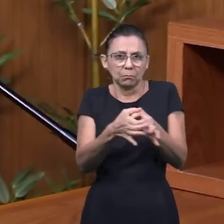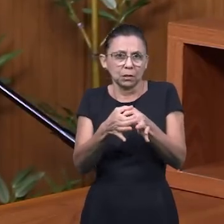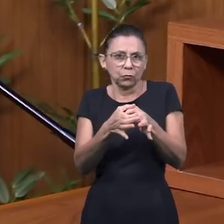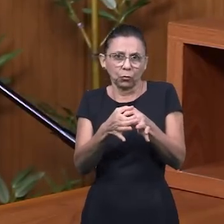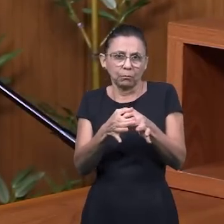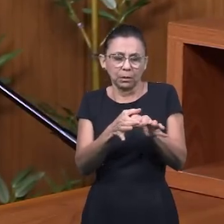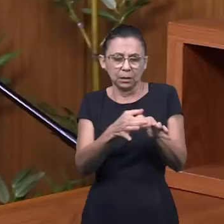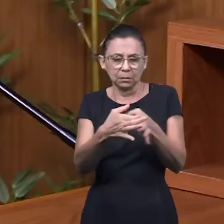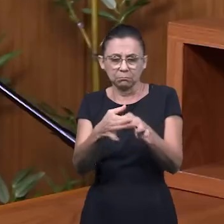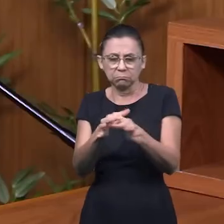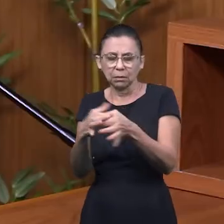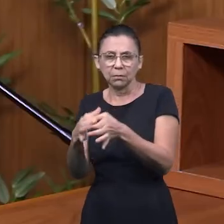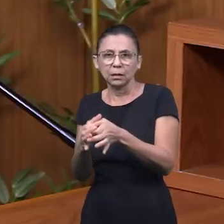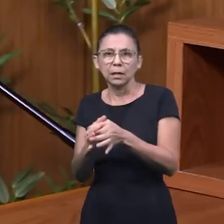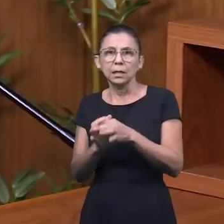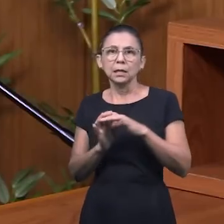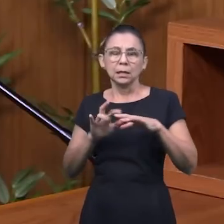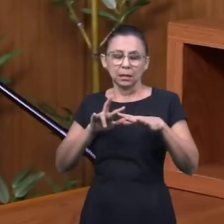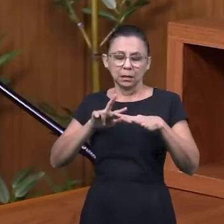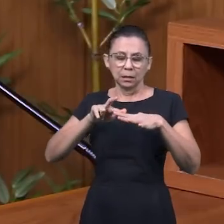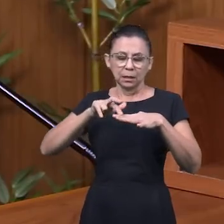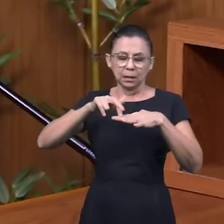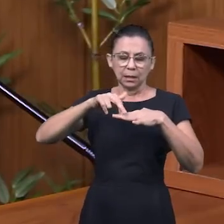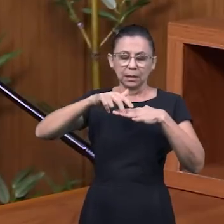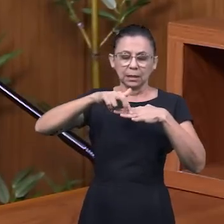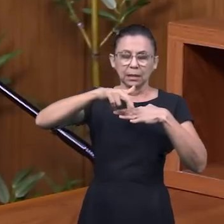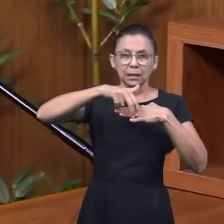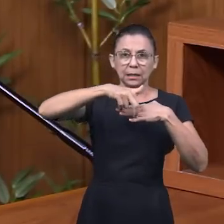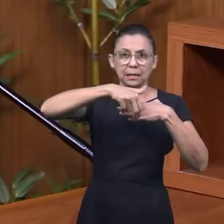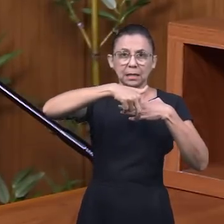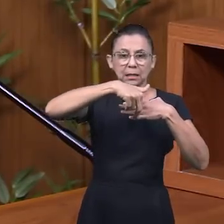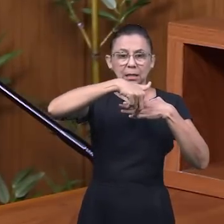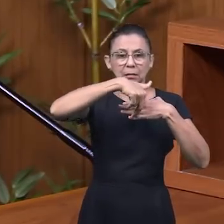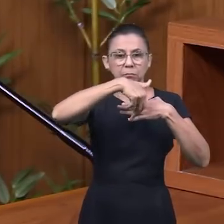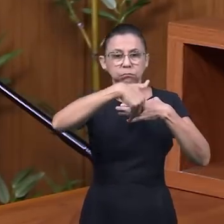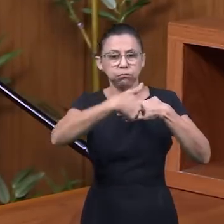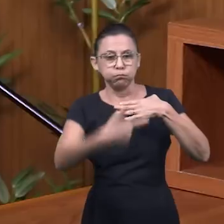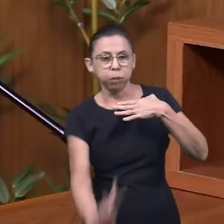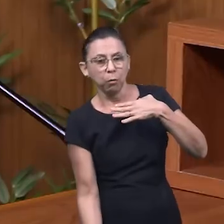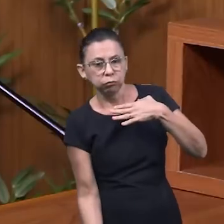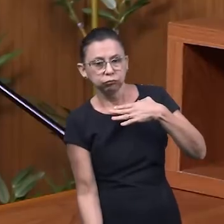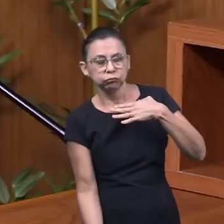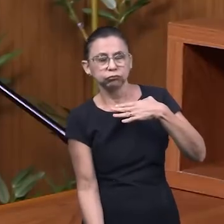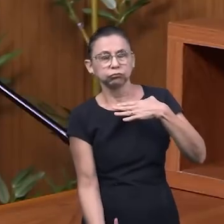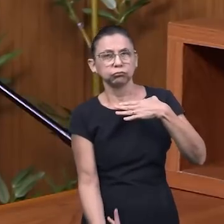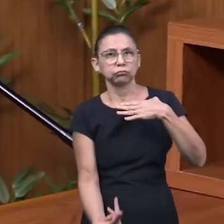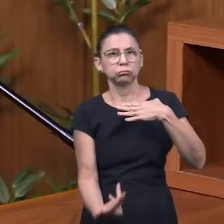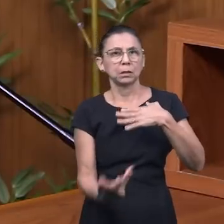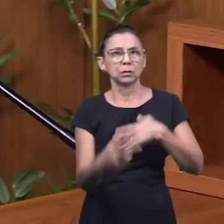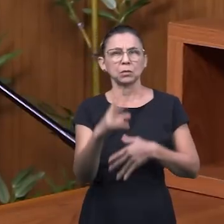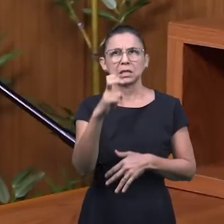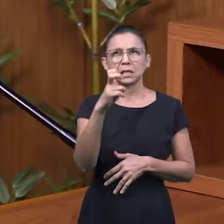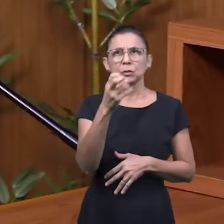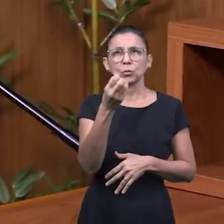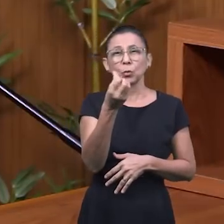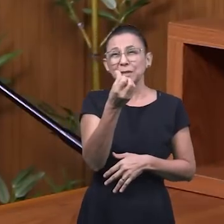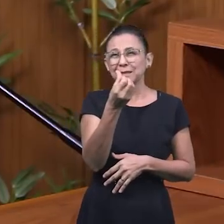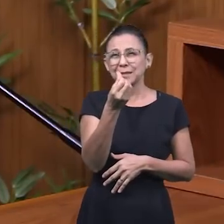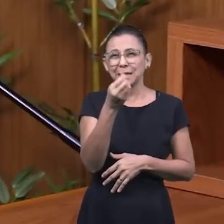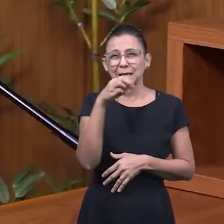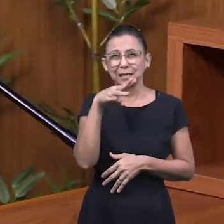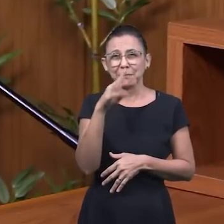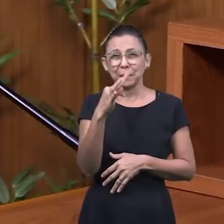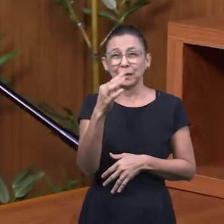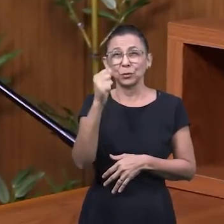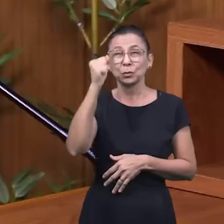lá embaixo, próxima à cozinha. Quando ela ia descer a escada entre o terraço e a casa, ela caiu a uma altura mais ou menos de 5, 6 metros, mais